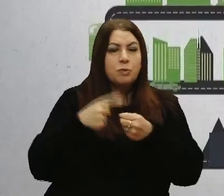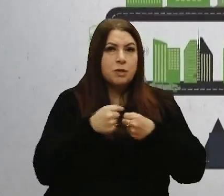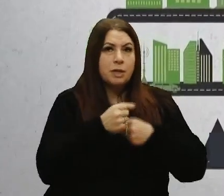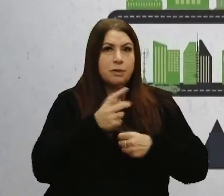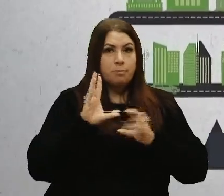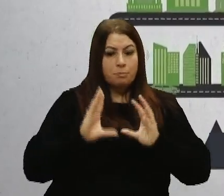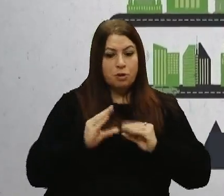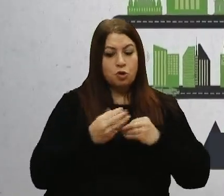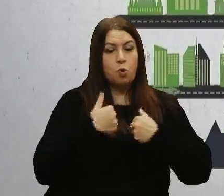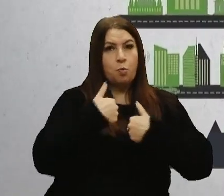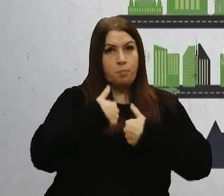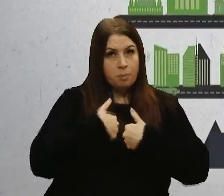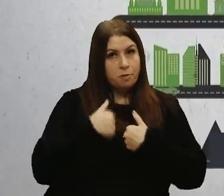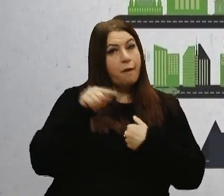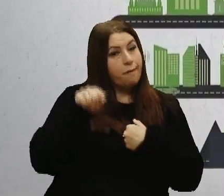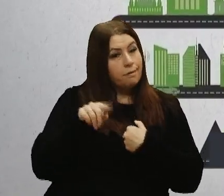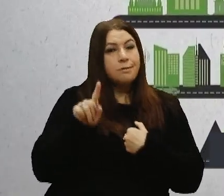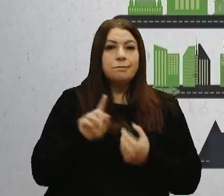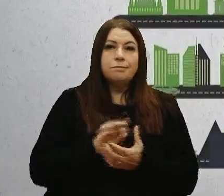comigo? É isso.